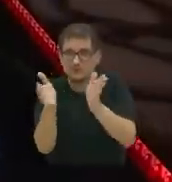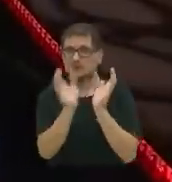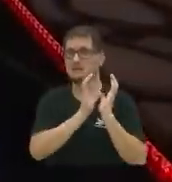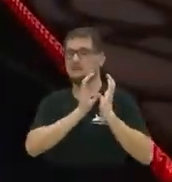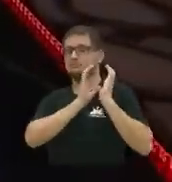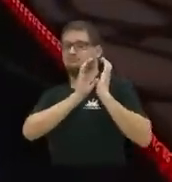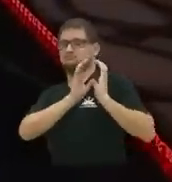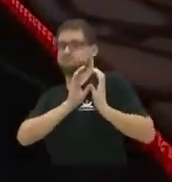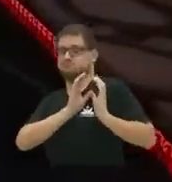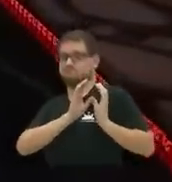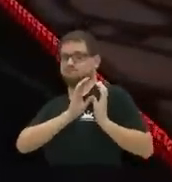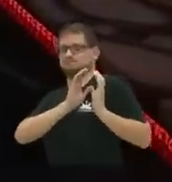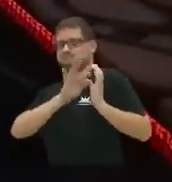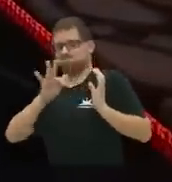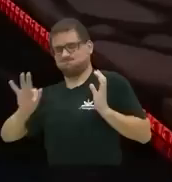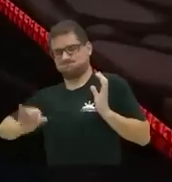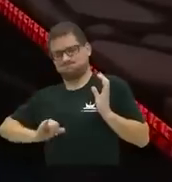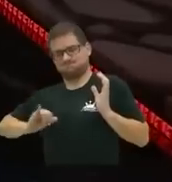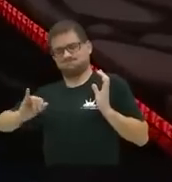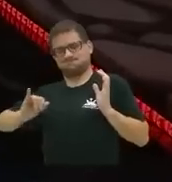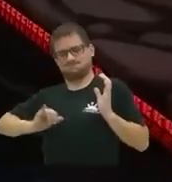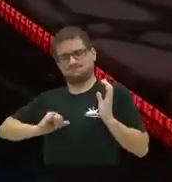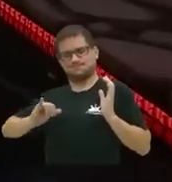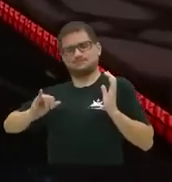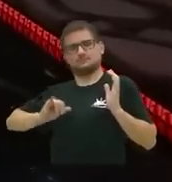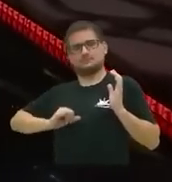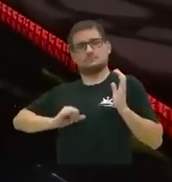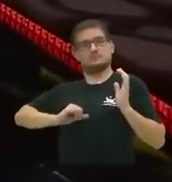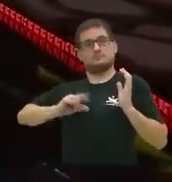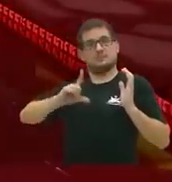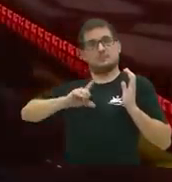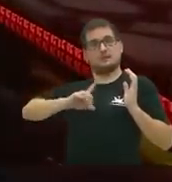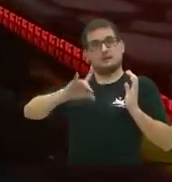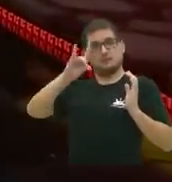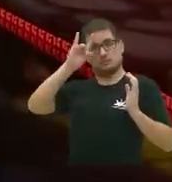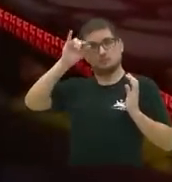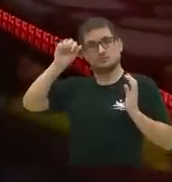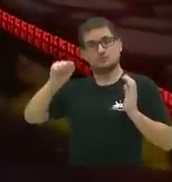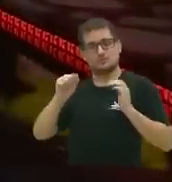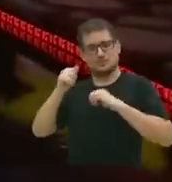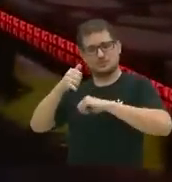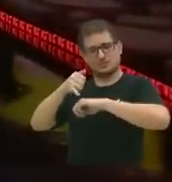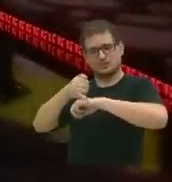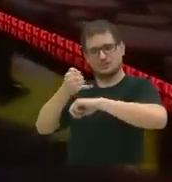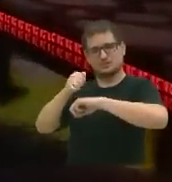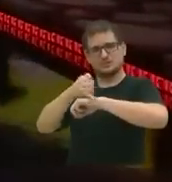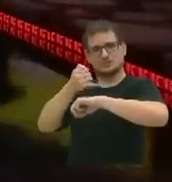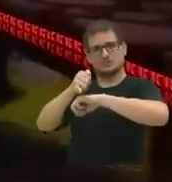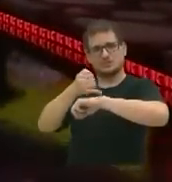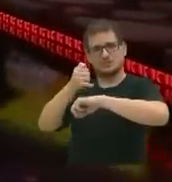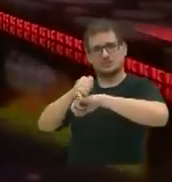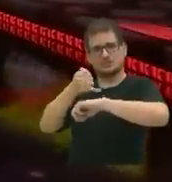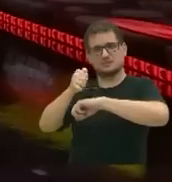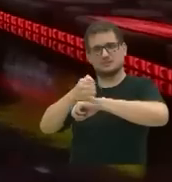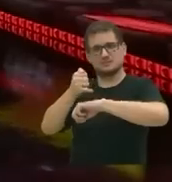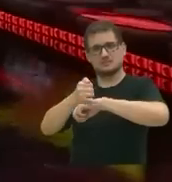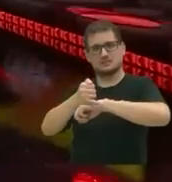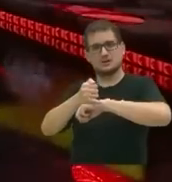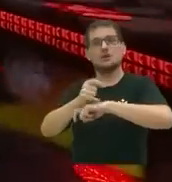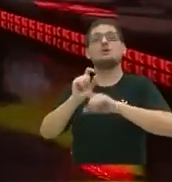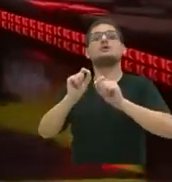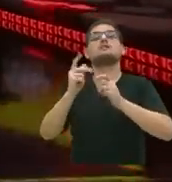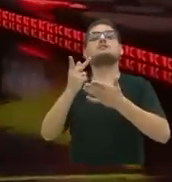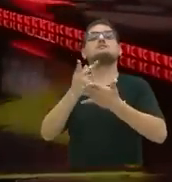dolorosa, certo dia em Jerusalém, os soldados maltrataram a Jesus.